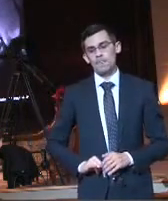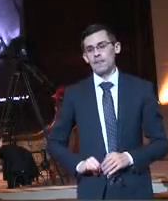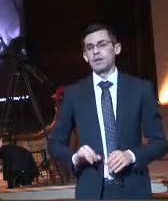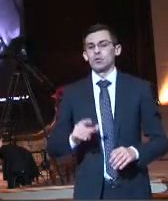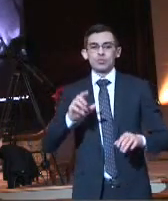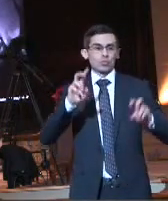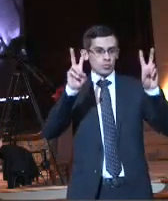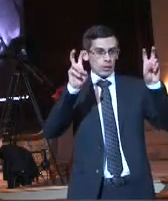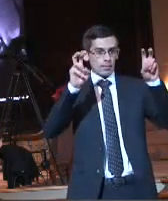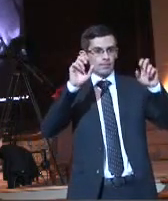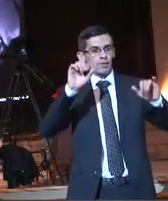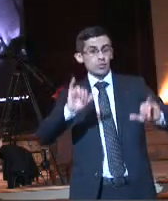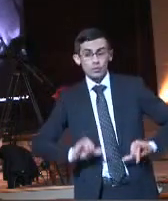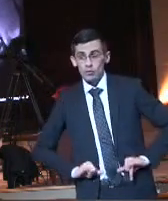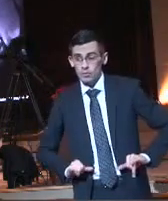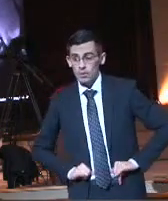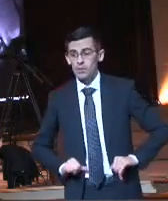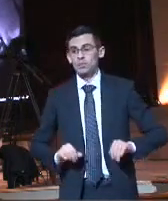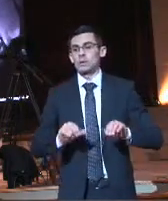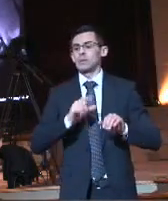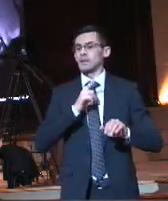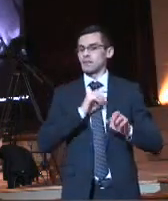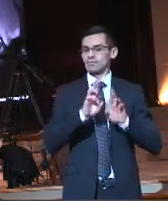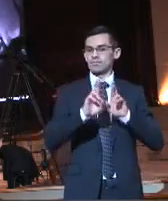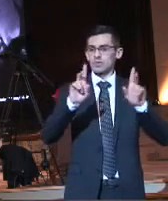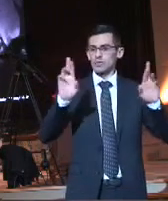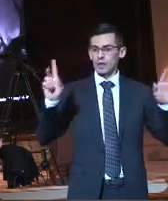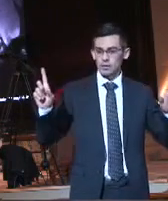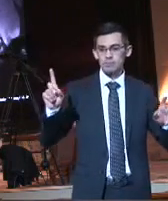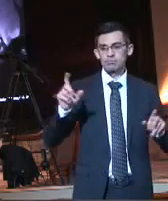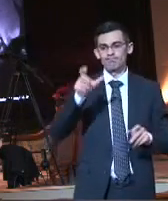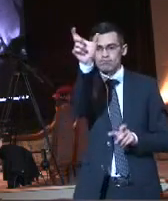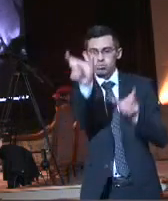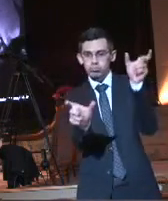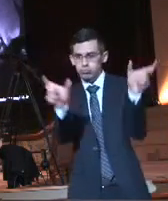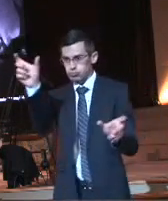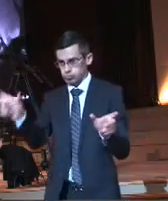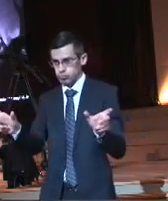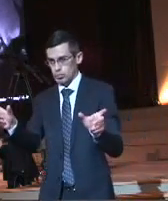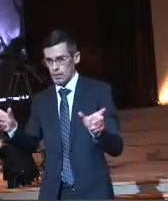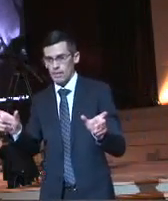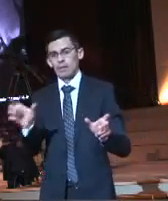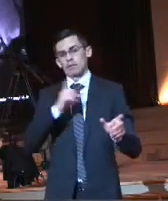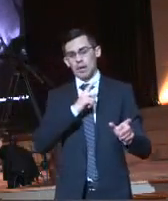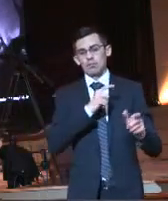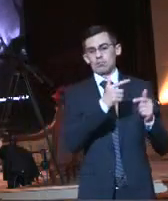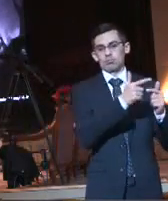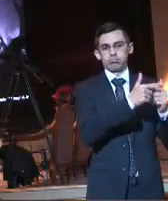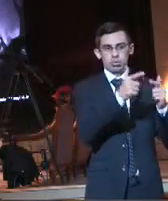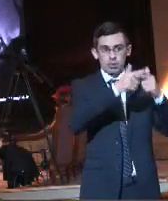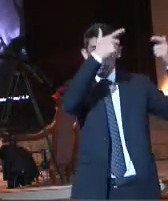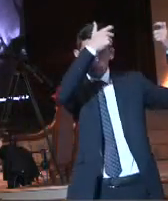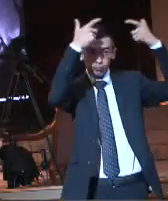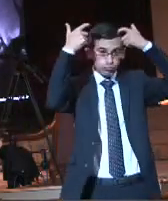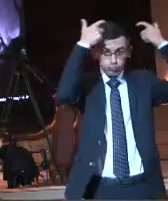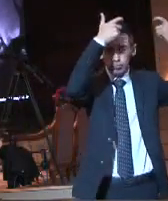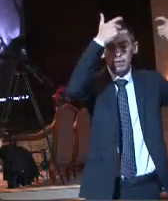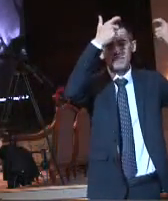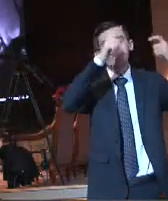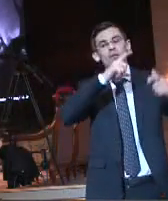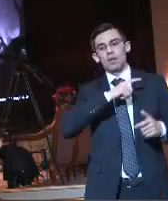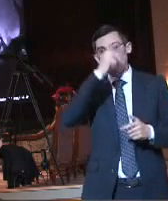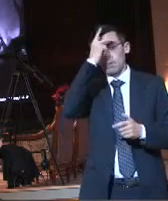pessoais. Existe uma dimensão cósmica e nem tudo é cósmico. Tem gente que chega